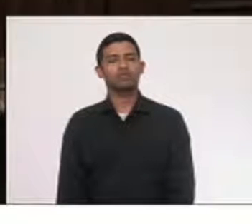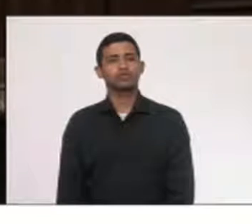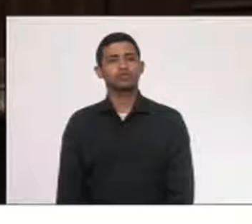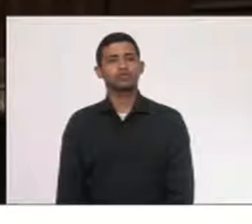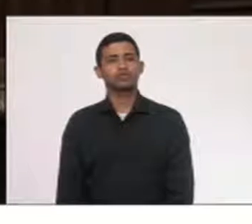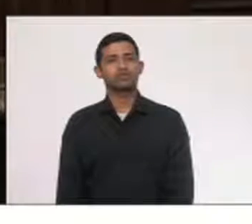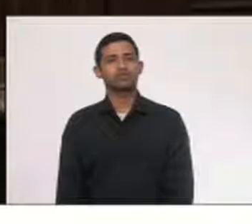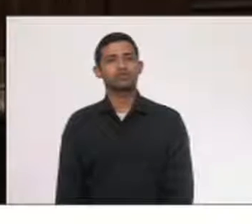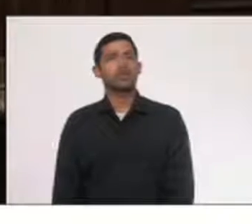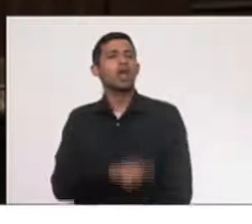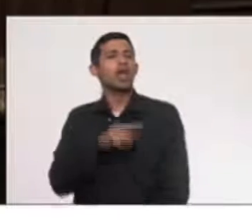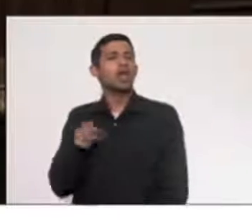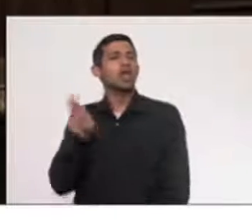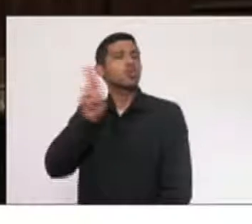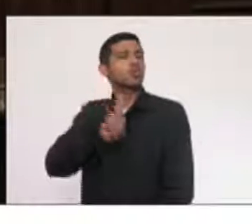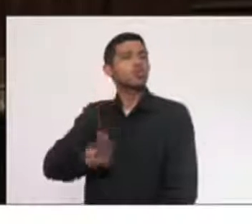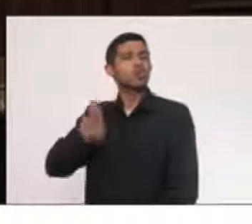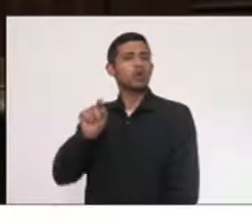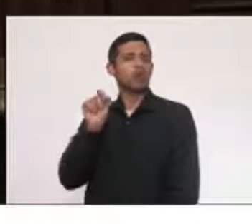que utiliza